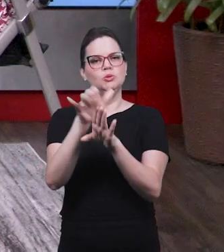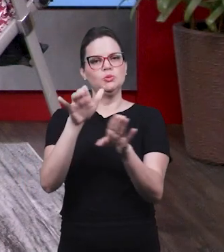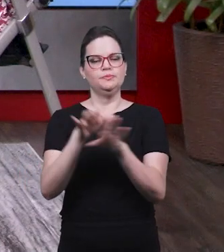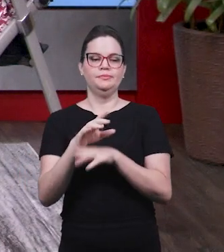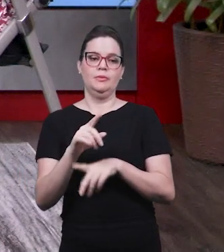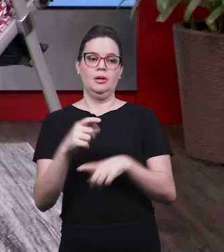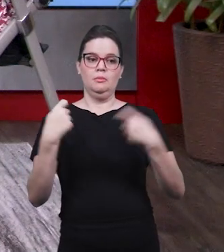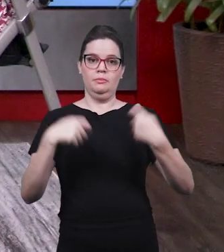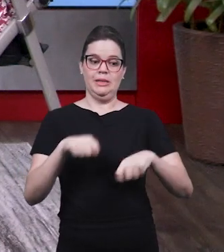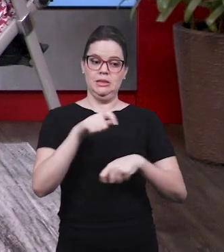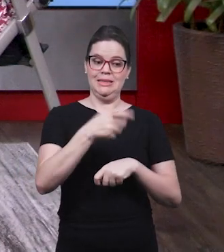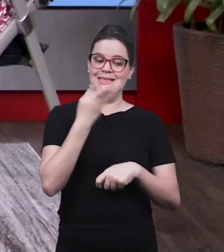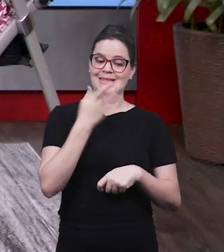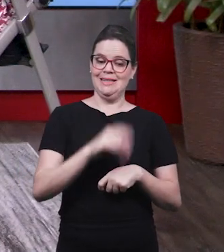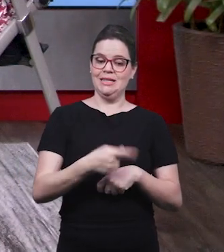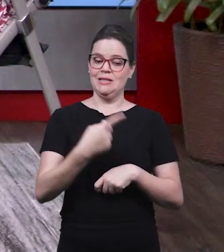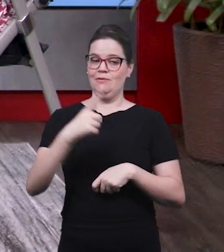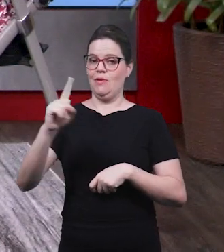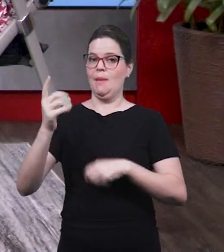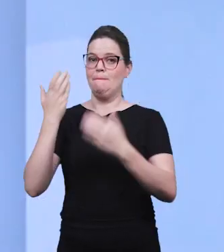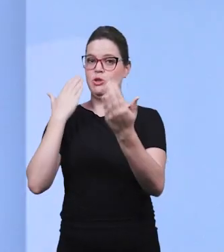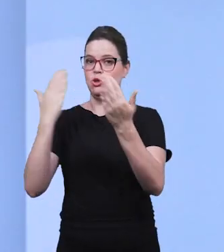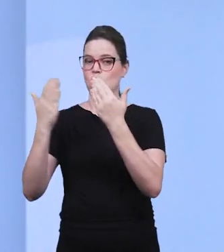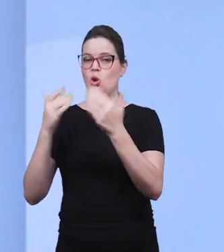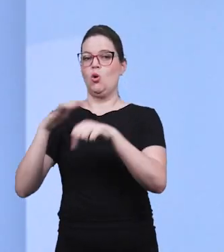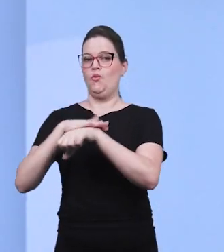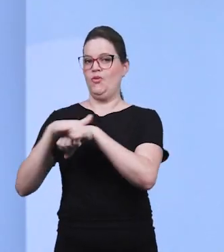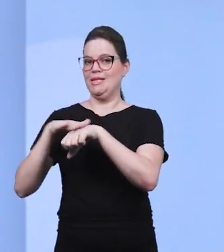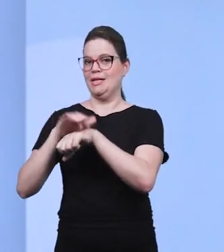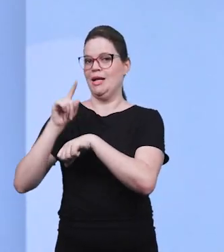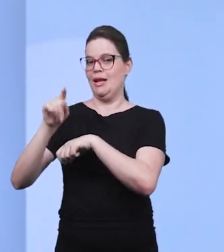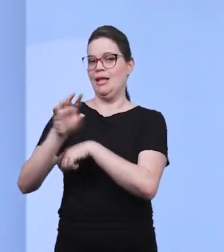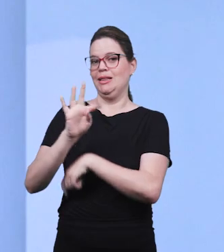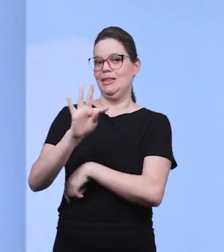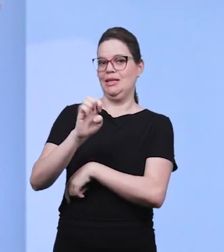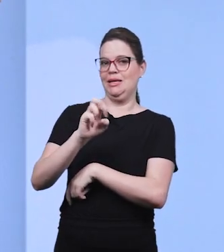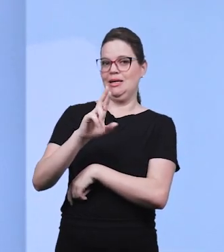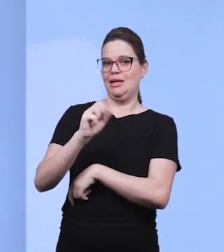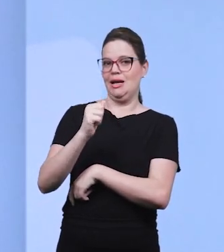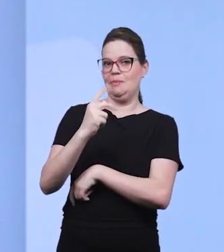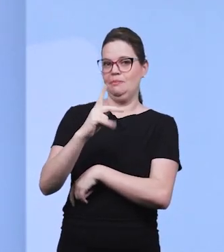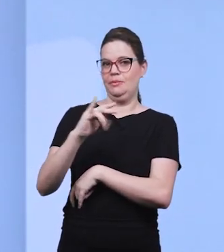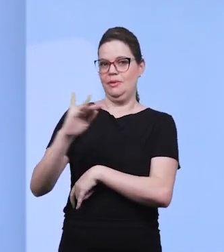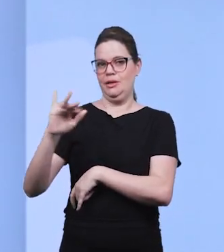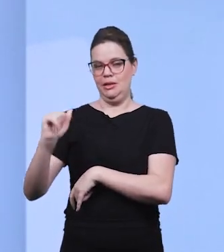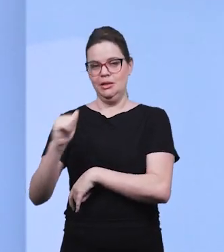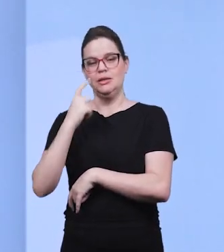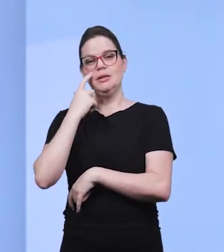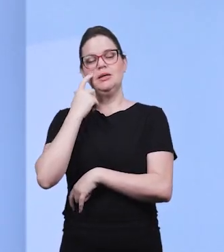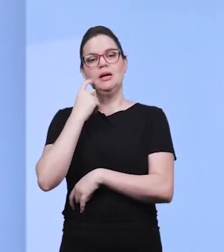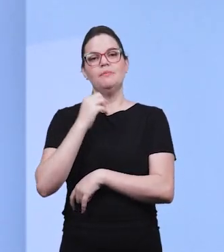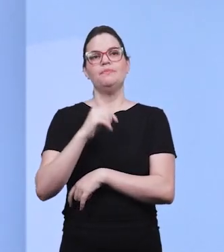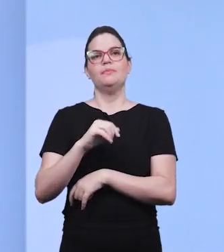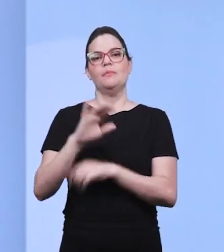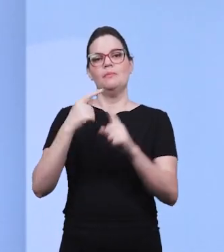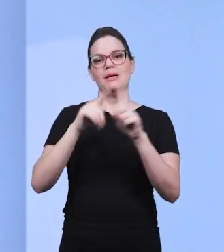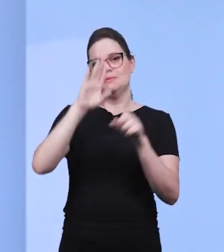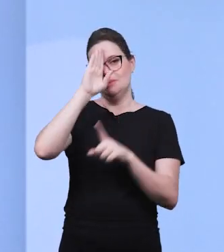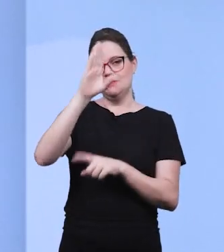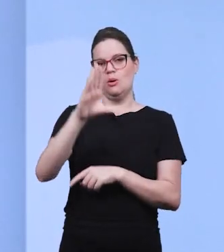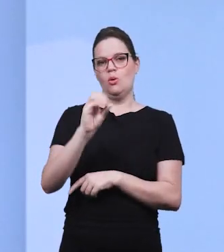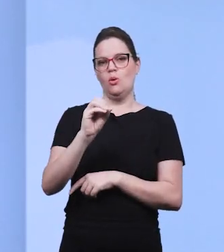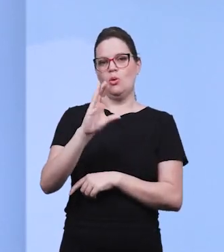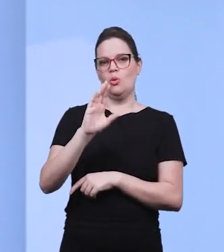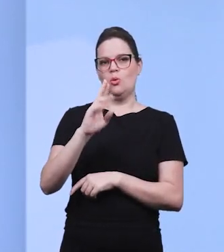procure um psicólogo para fazer a terapia. É importante que vá num terapeuta ocupacional. Eu ainda vou citar aqui. Mas então, tanto no